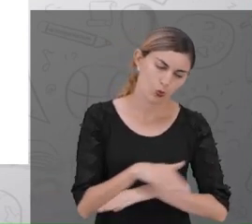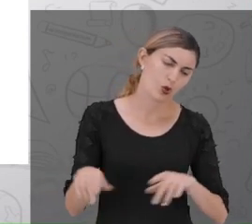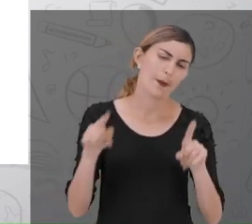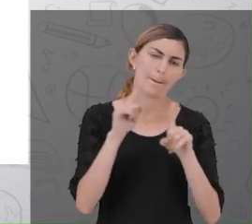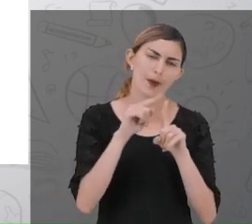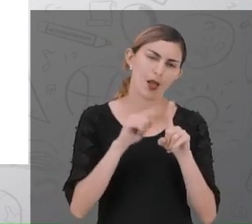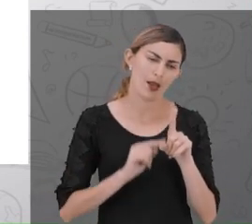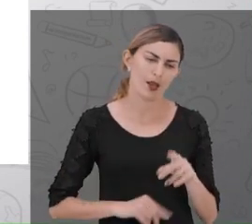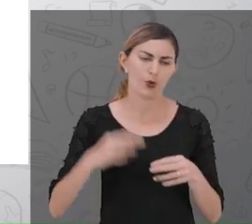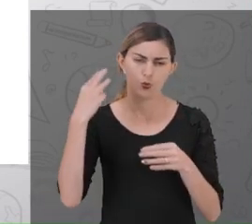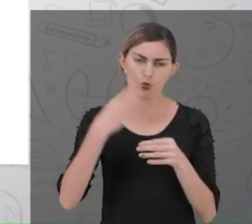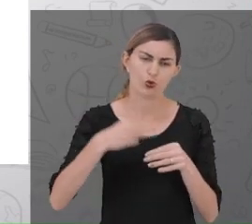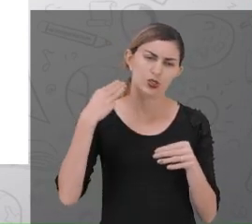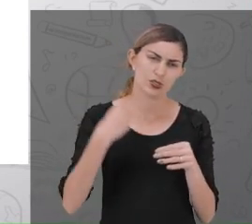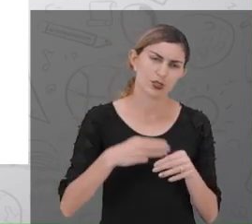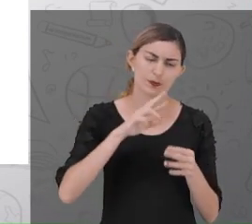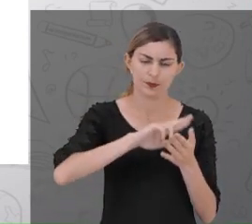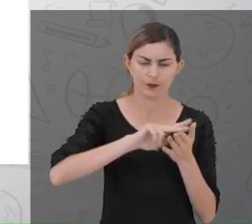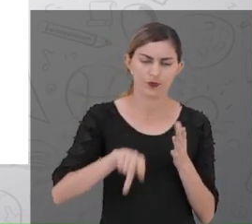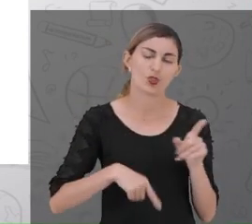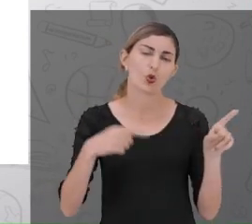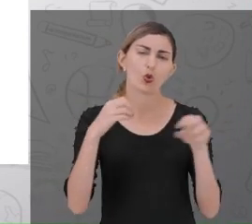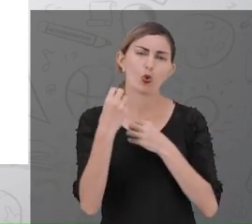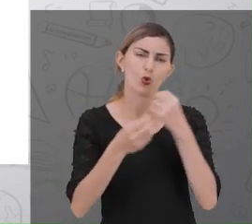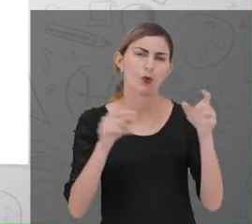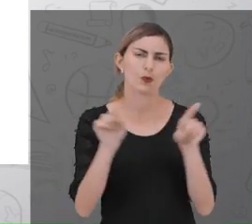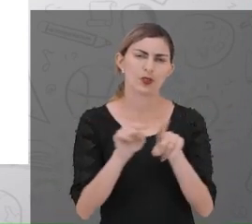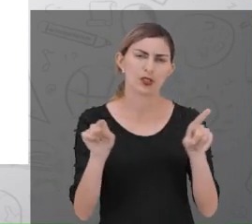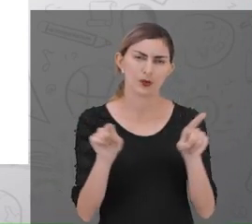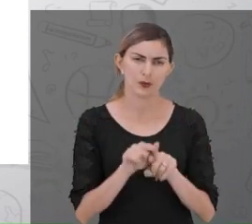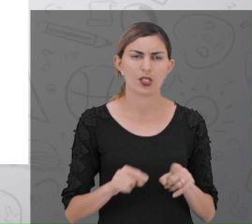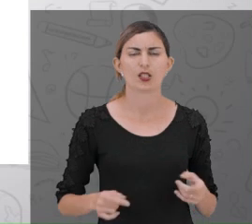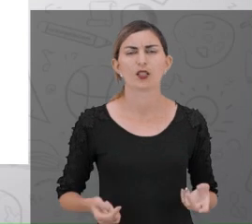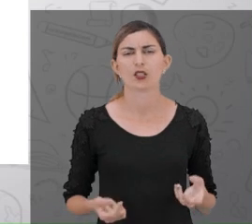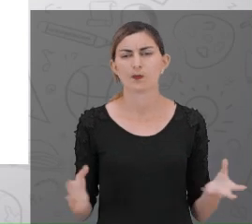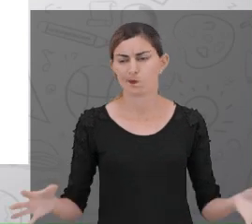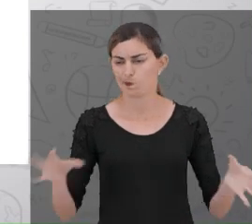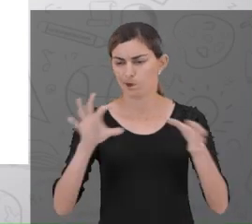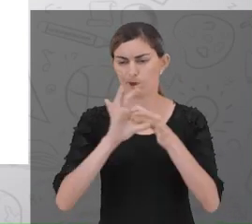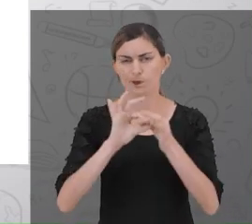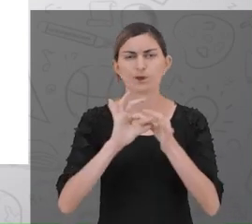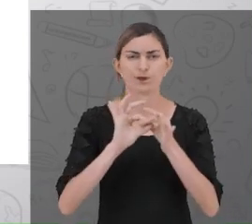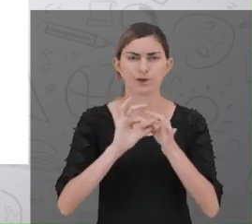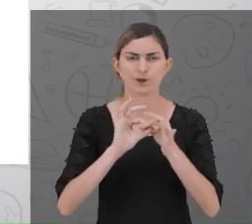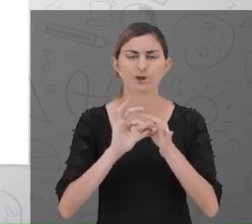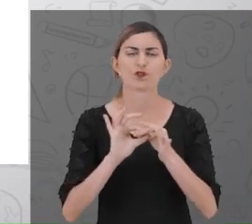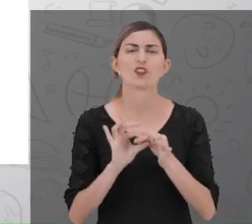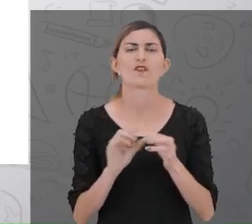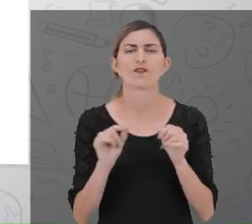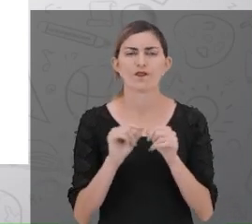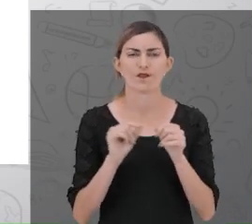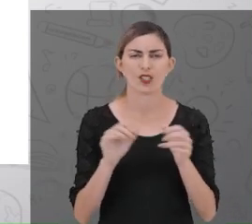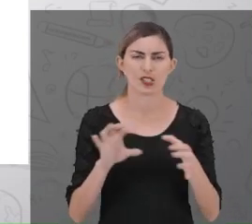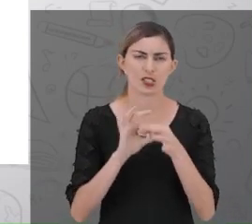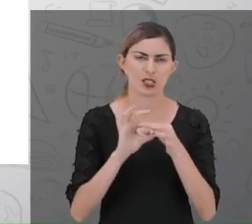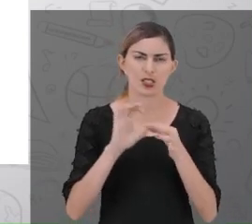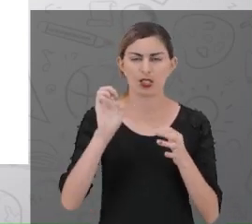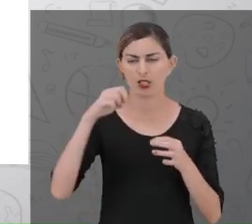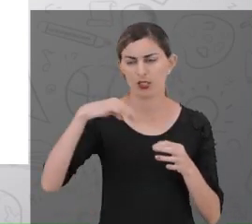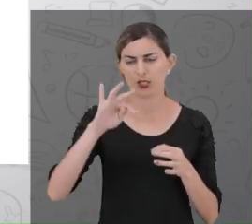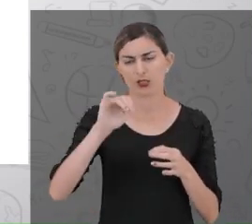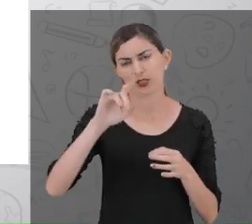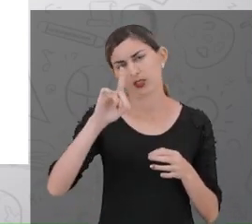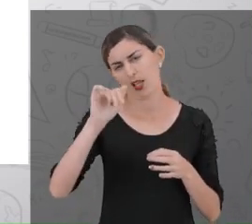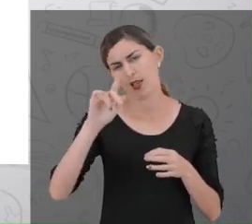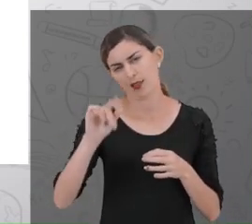a rua, o bairro, o município, etc., como também a chave que vai fazer a ligação